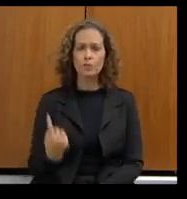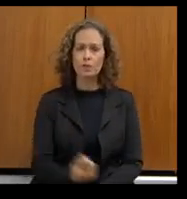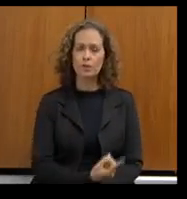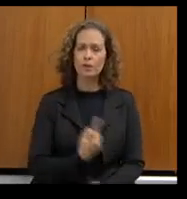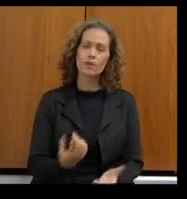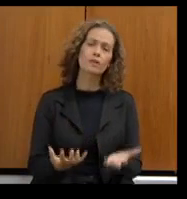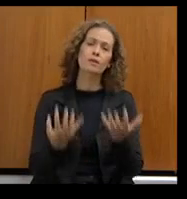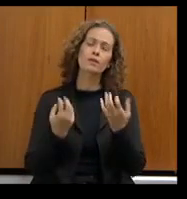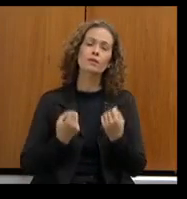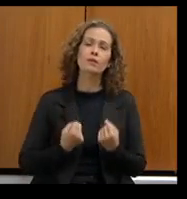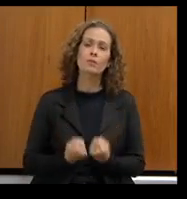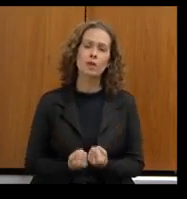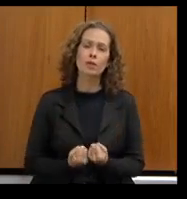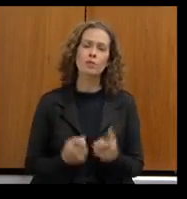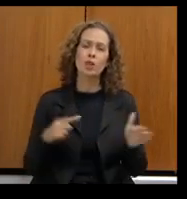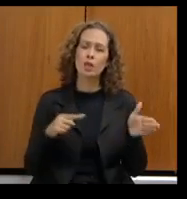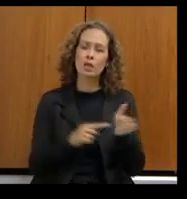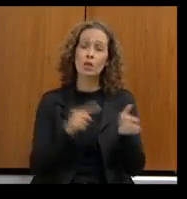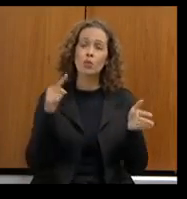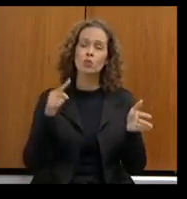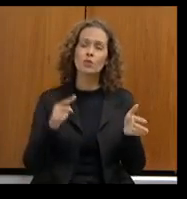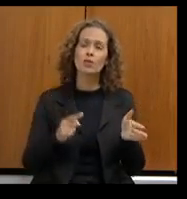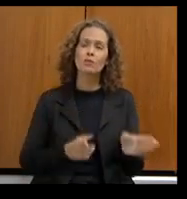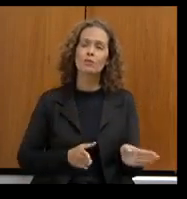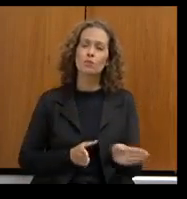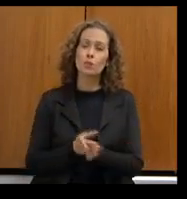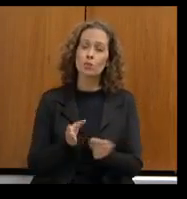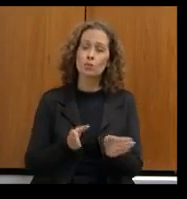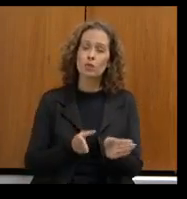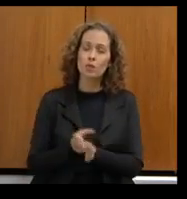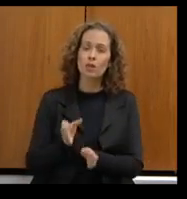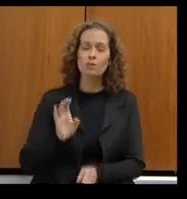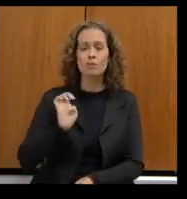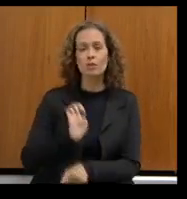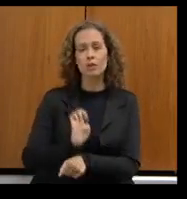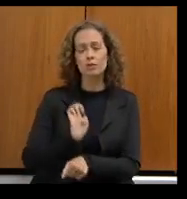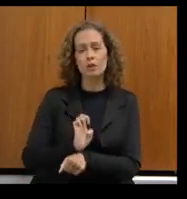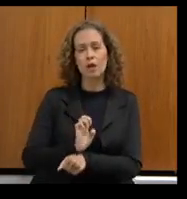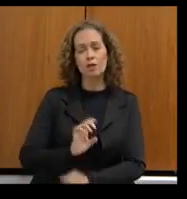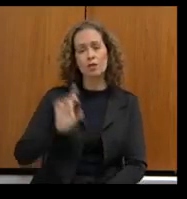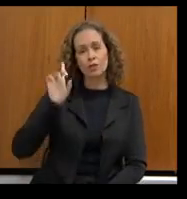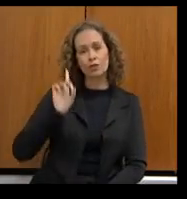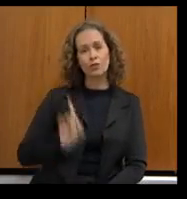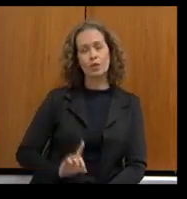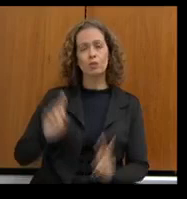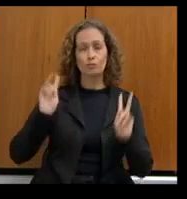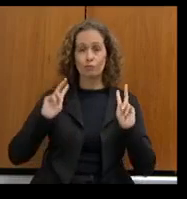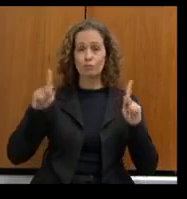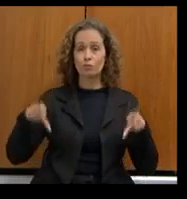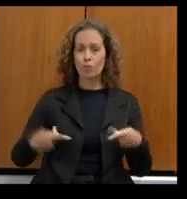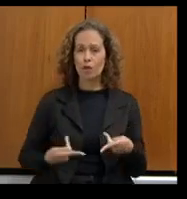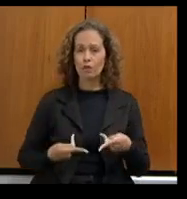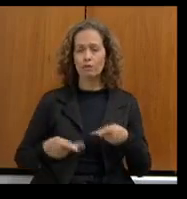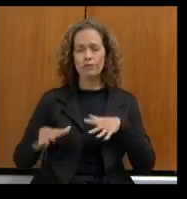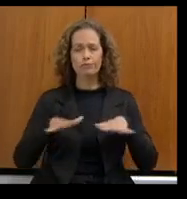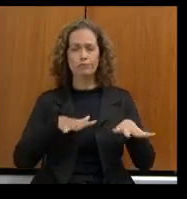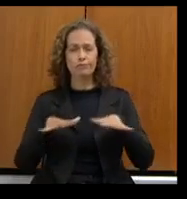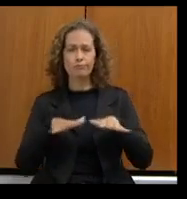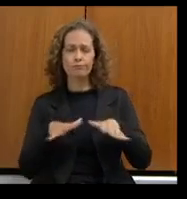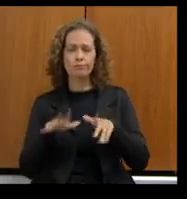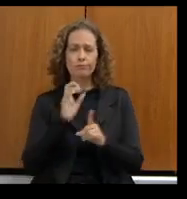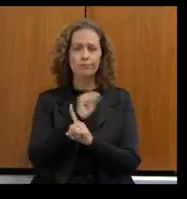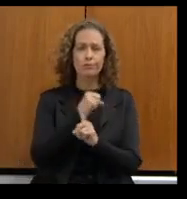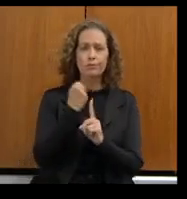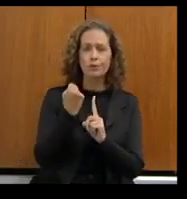recebemos bastante denúncia do Conselho Estadual de direitos humanos de vários movimentos e sociedade